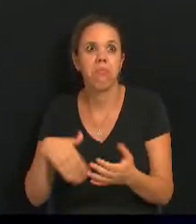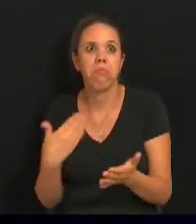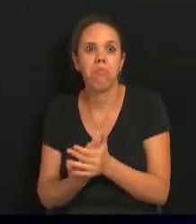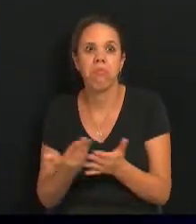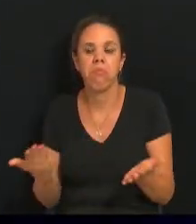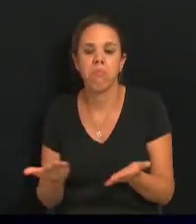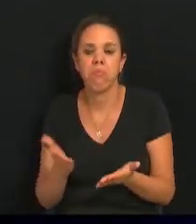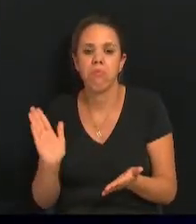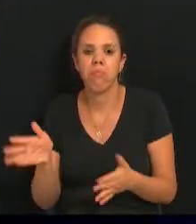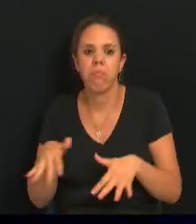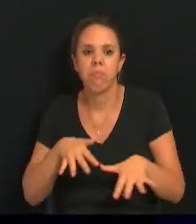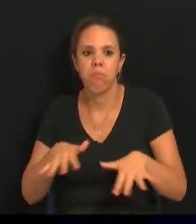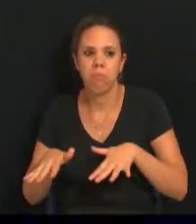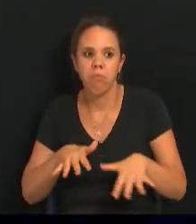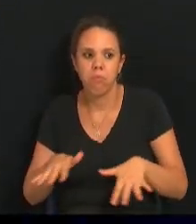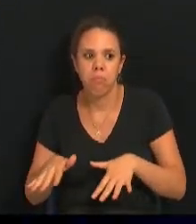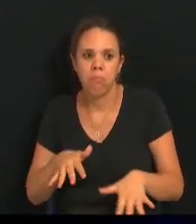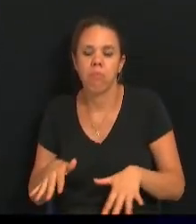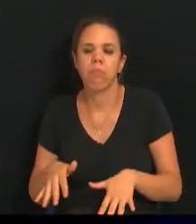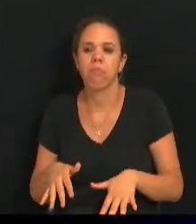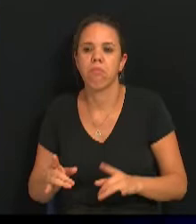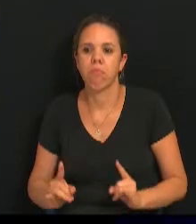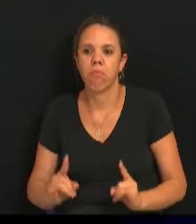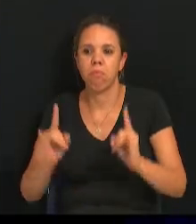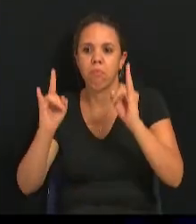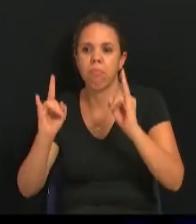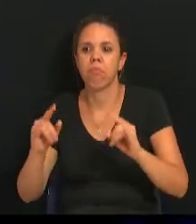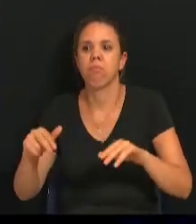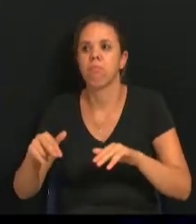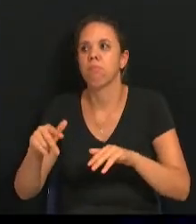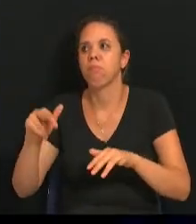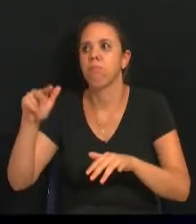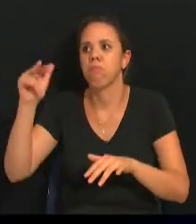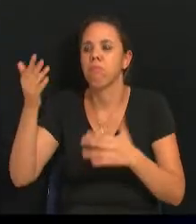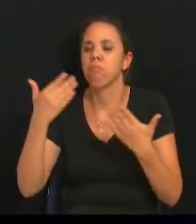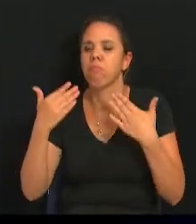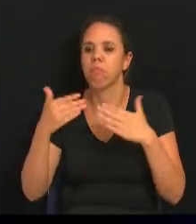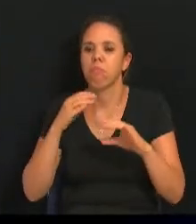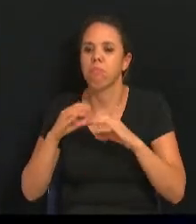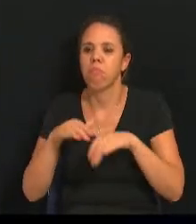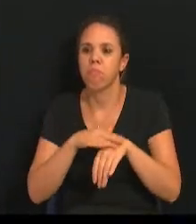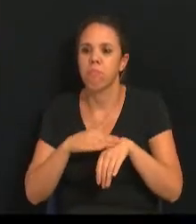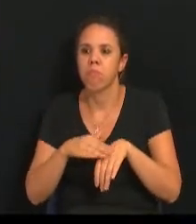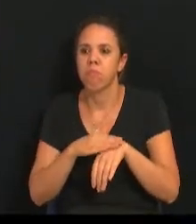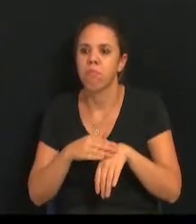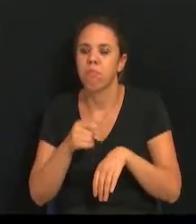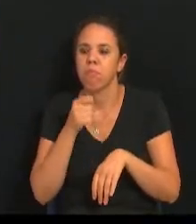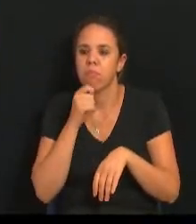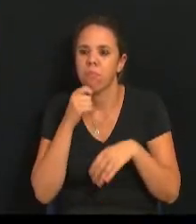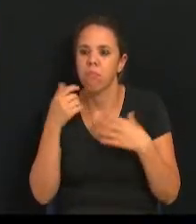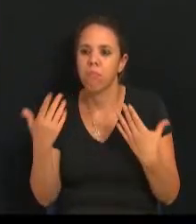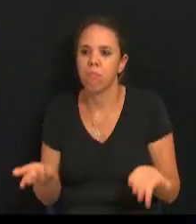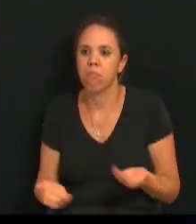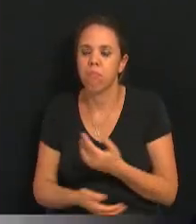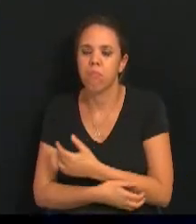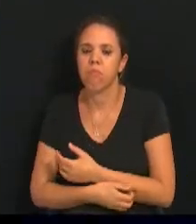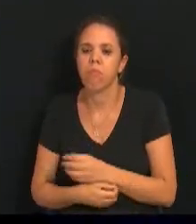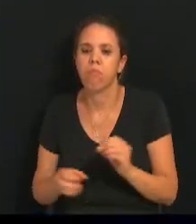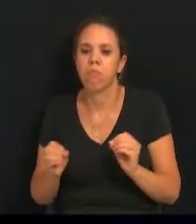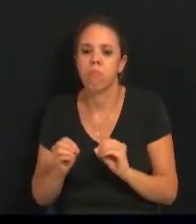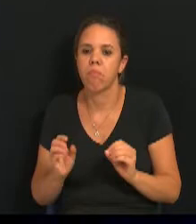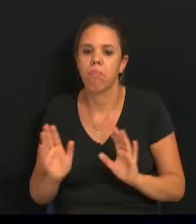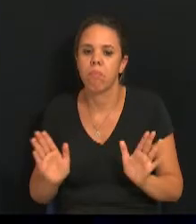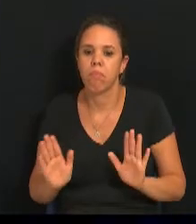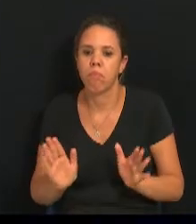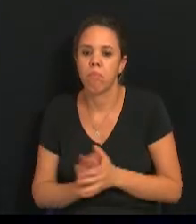alguns movimentos, a gente já foi no Paço, subimos lá para tentar dialogar, mas nada, né?